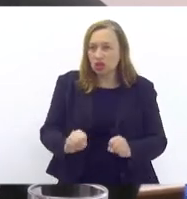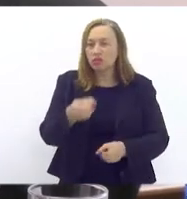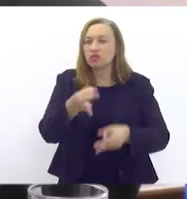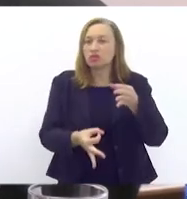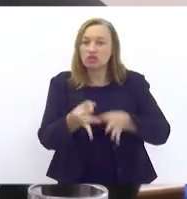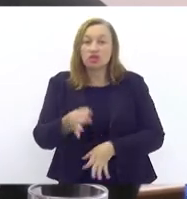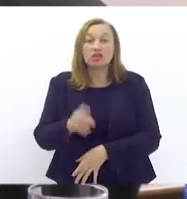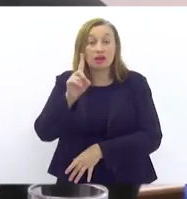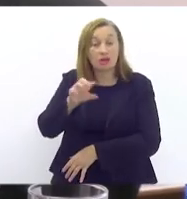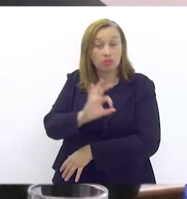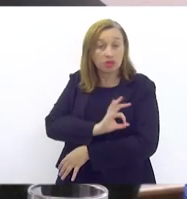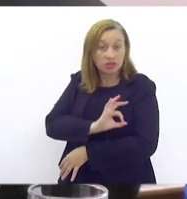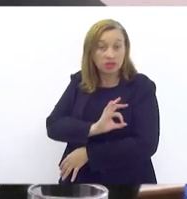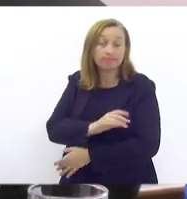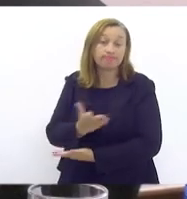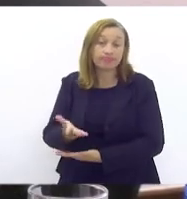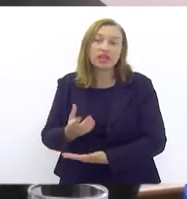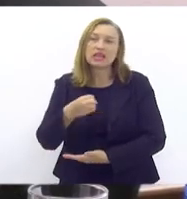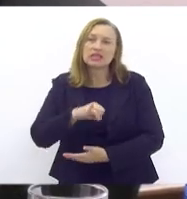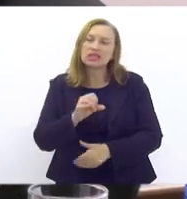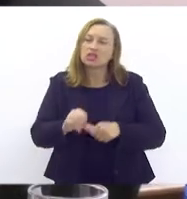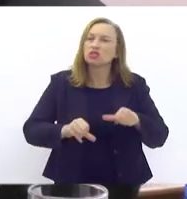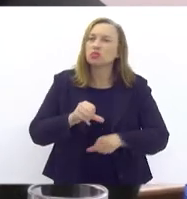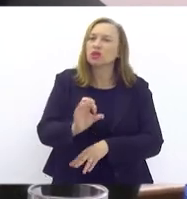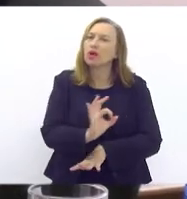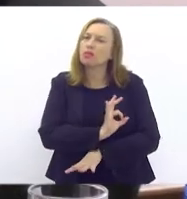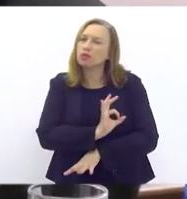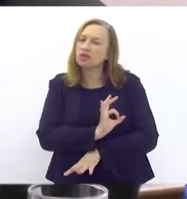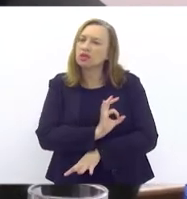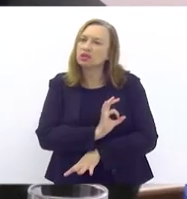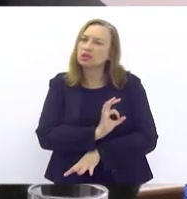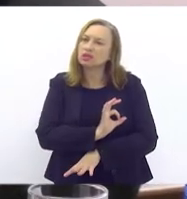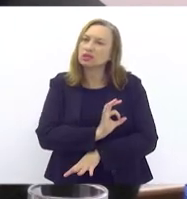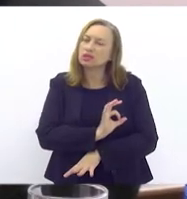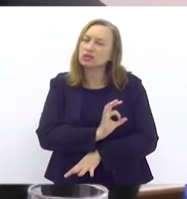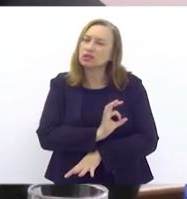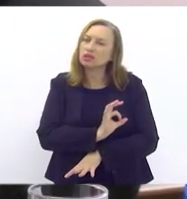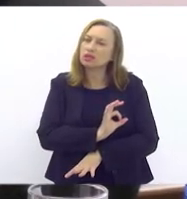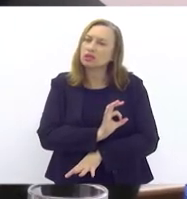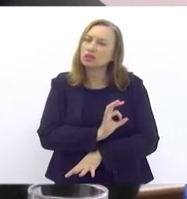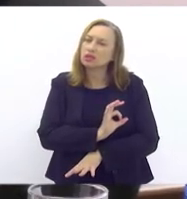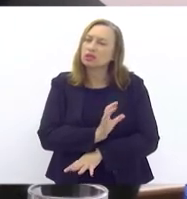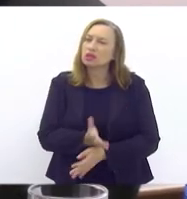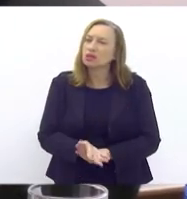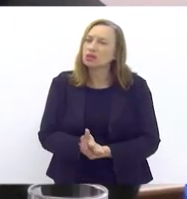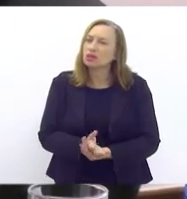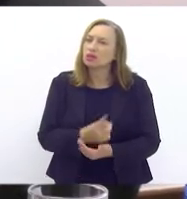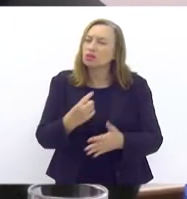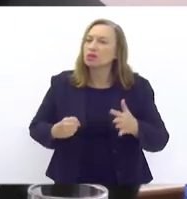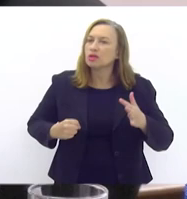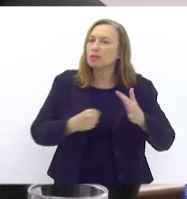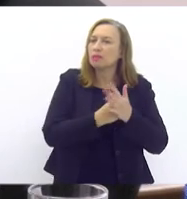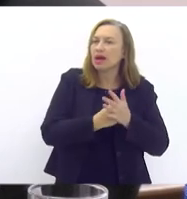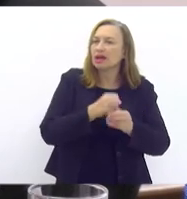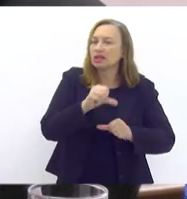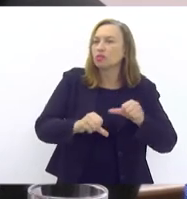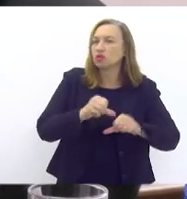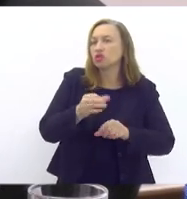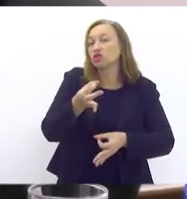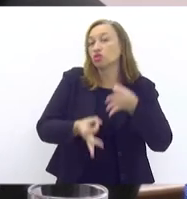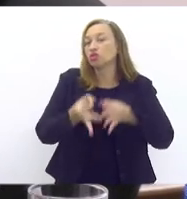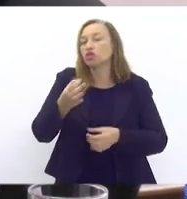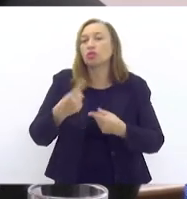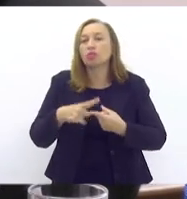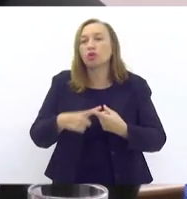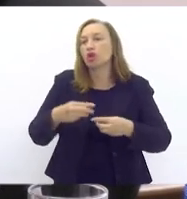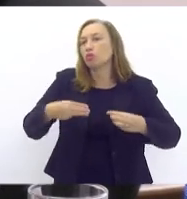a polícia se a gente mudar a polícia eh a gente impacta na mudança da justiça porque